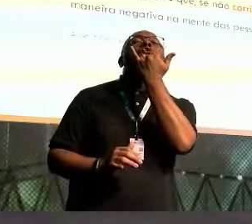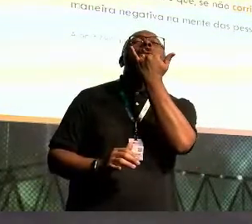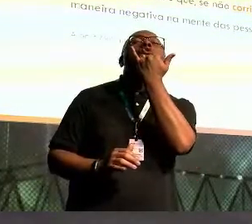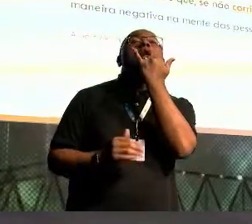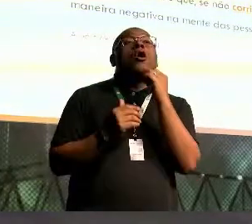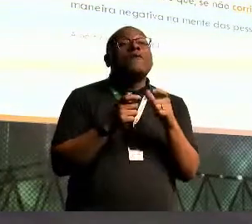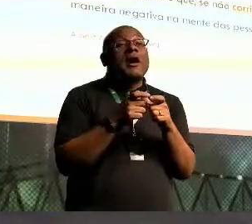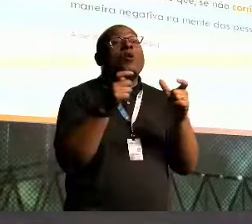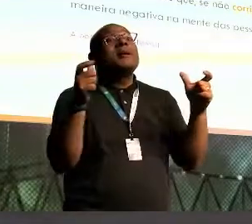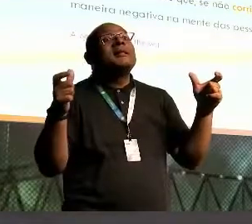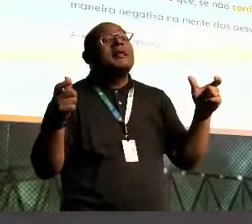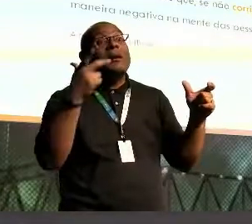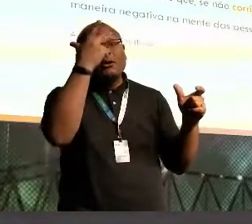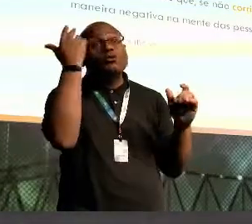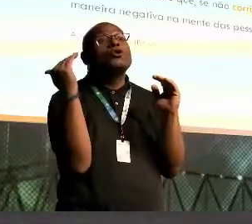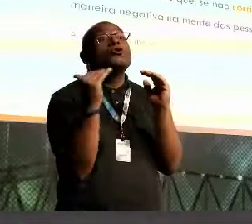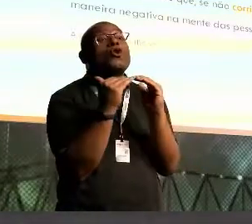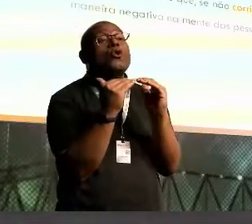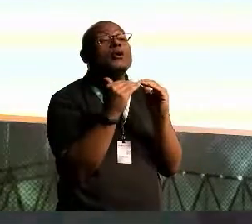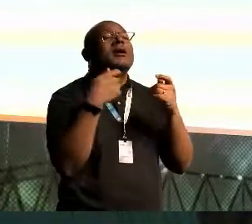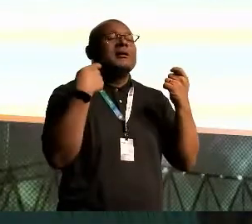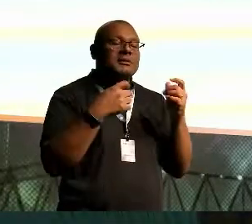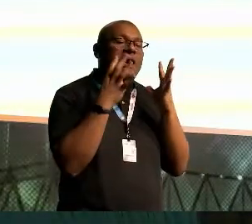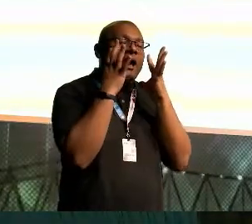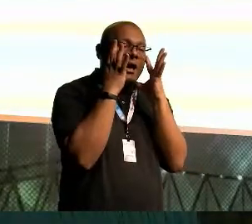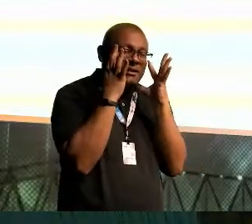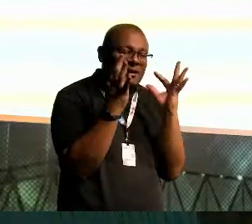aumentado? Então, tem que ter esse cuidado,